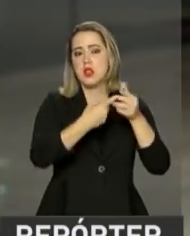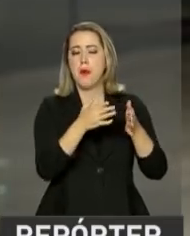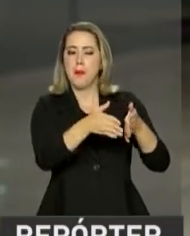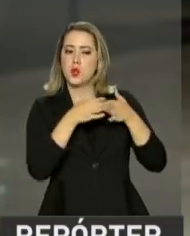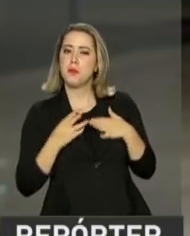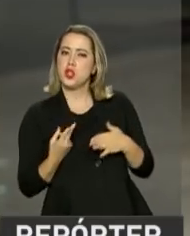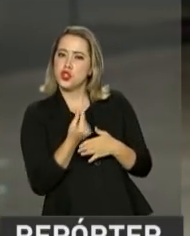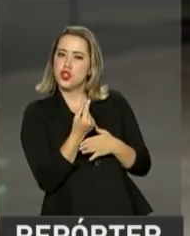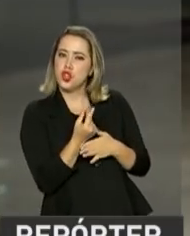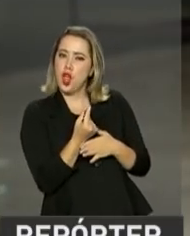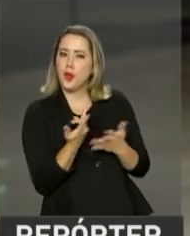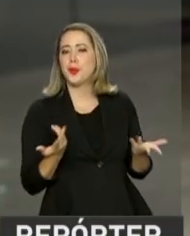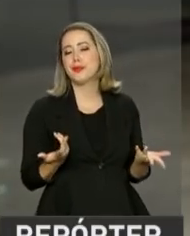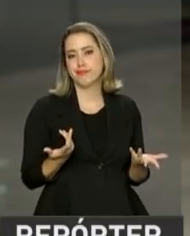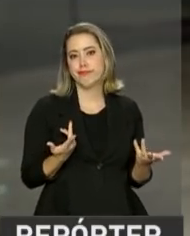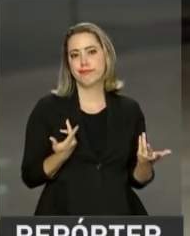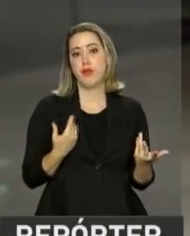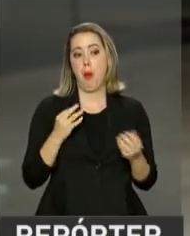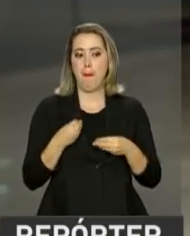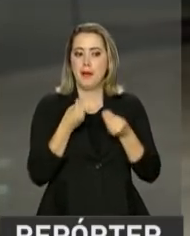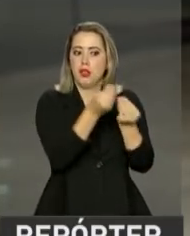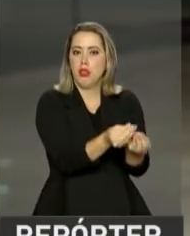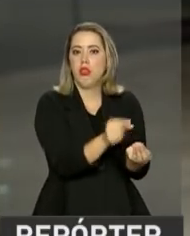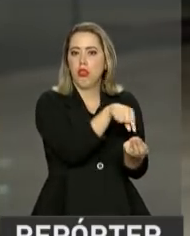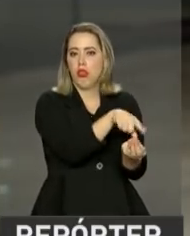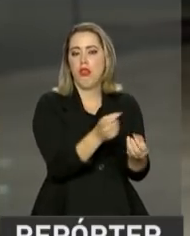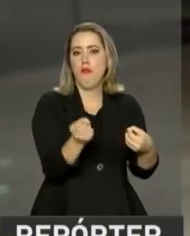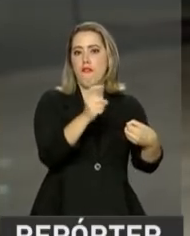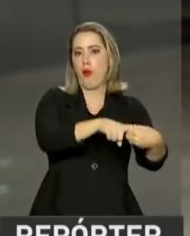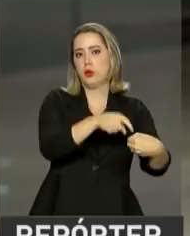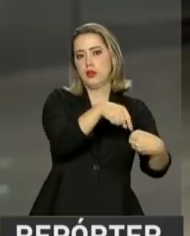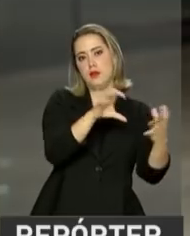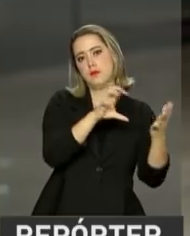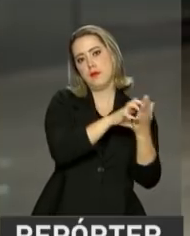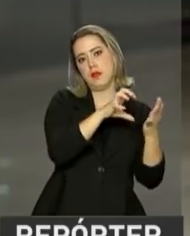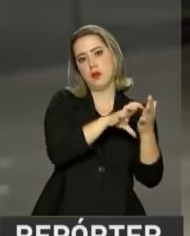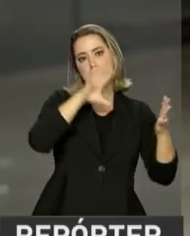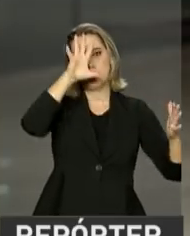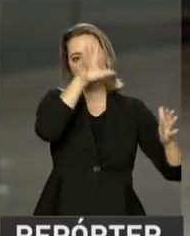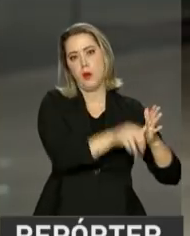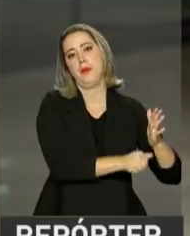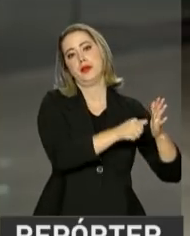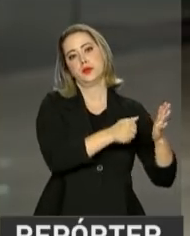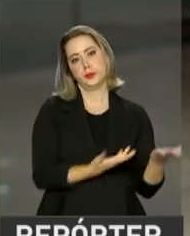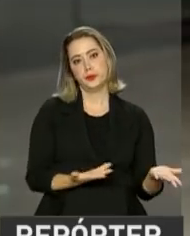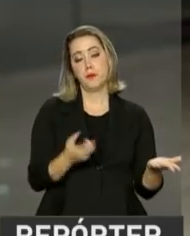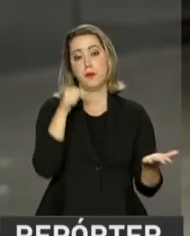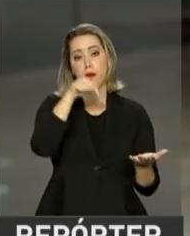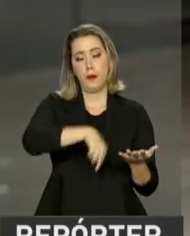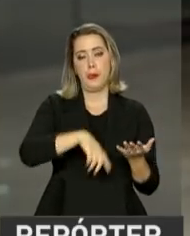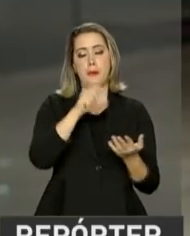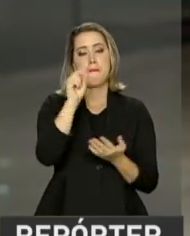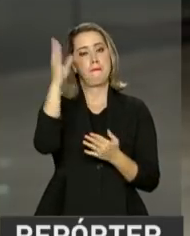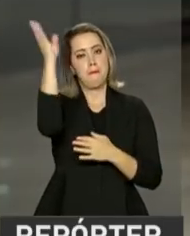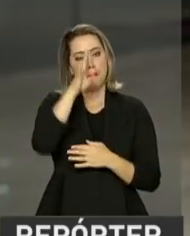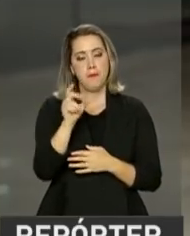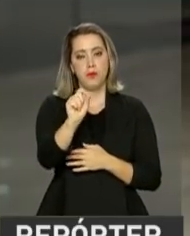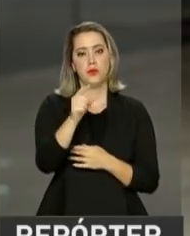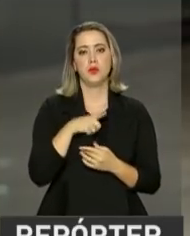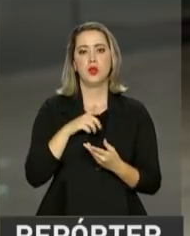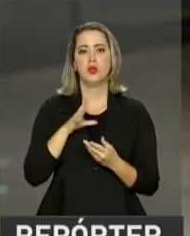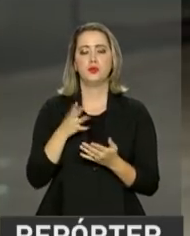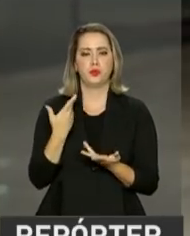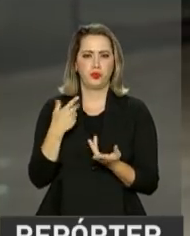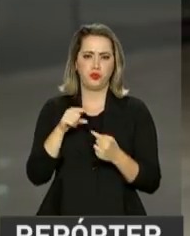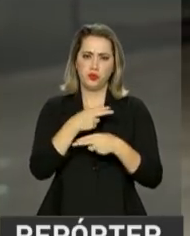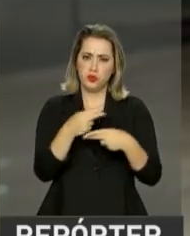para a devolução desses dados sequestrados. Aqui no Brasil, segundo o Gabinete de Segurança Institucional, os